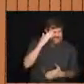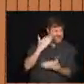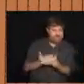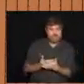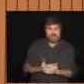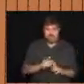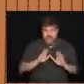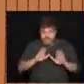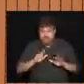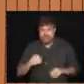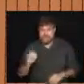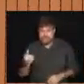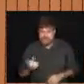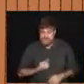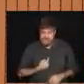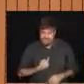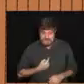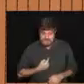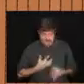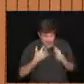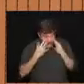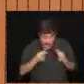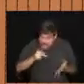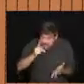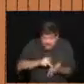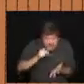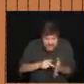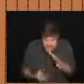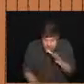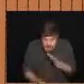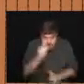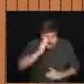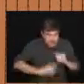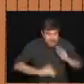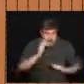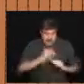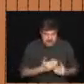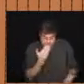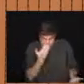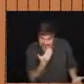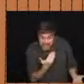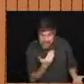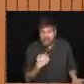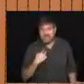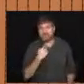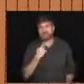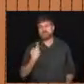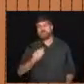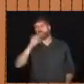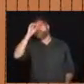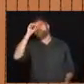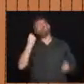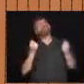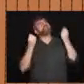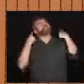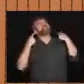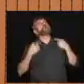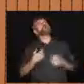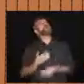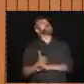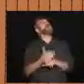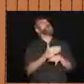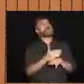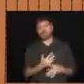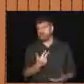quando você está na tua cara tudo que está acontecendo, é uma coisa que não dá para a gente entender, né? Então, nós,